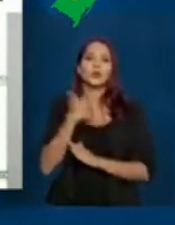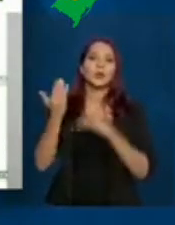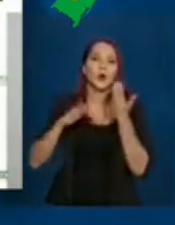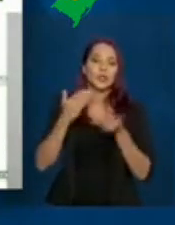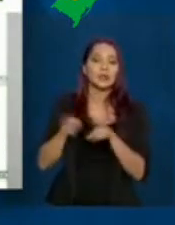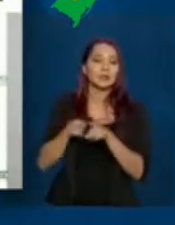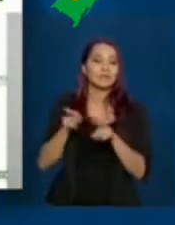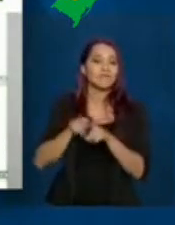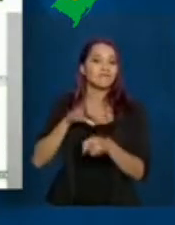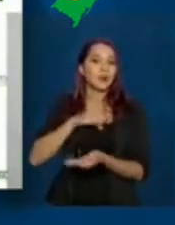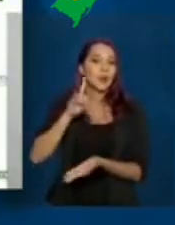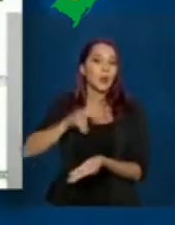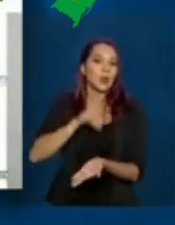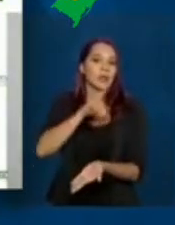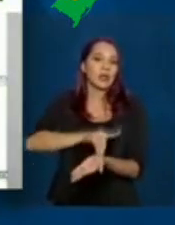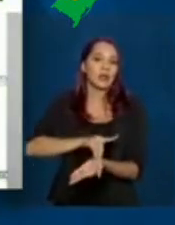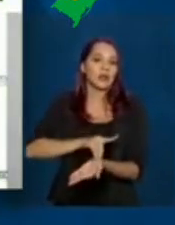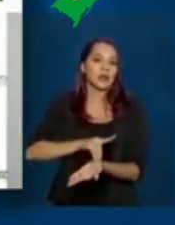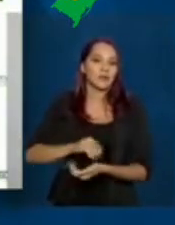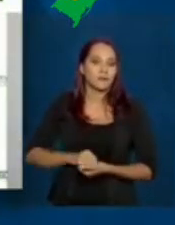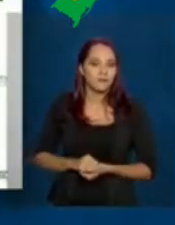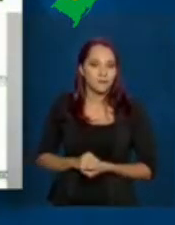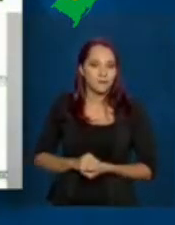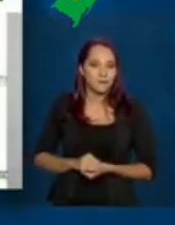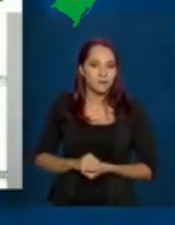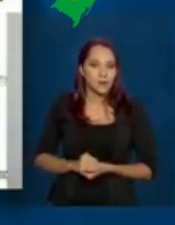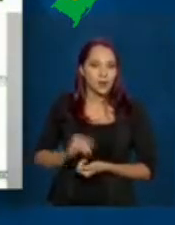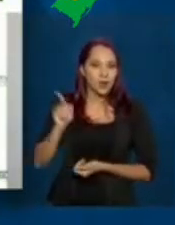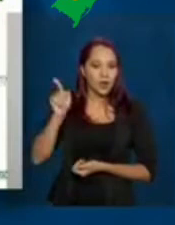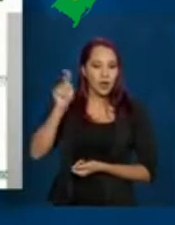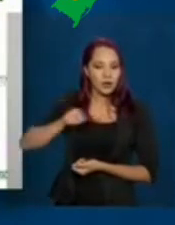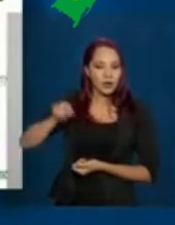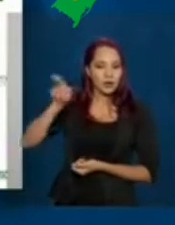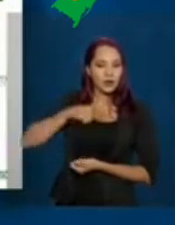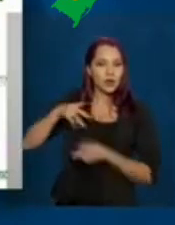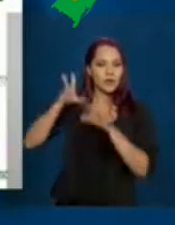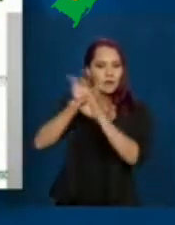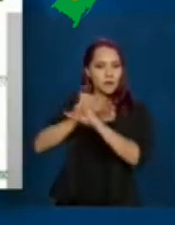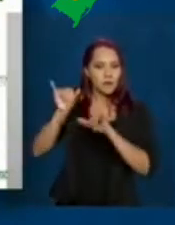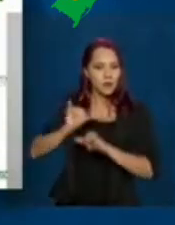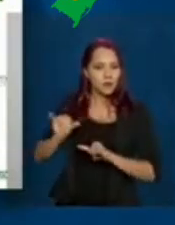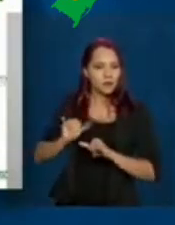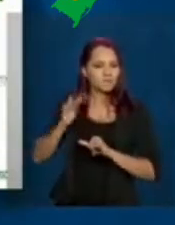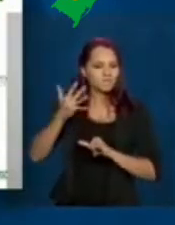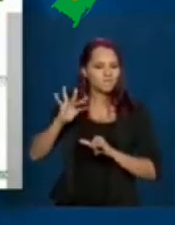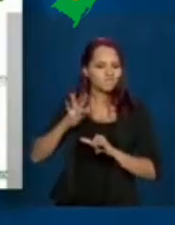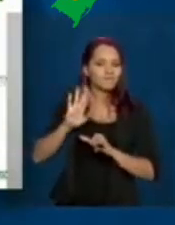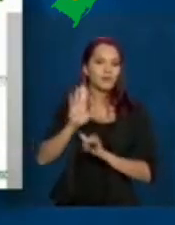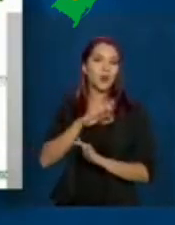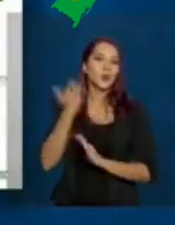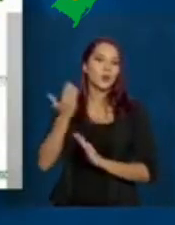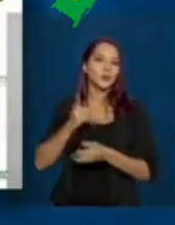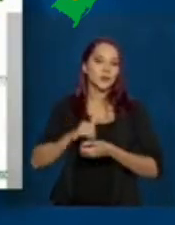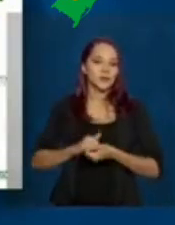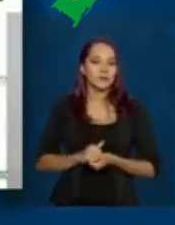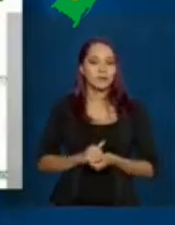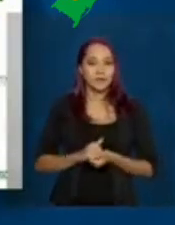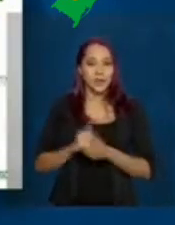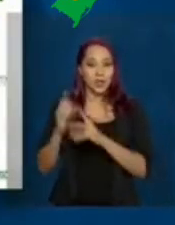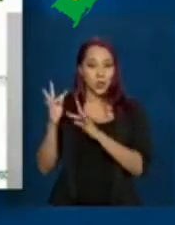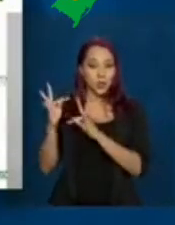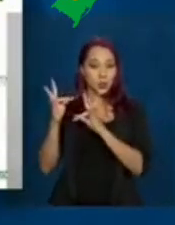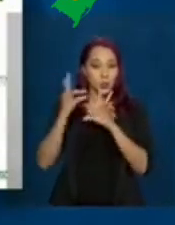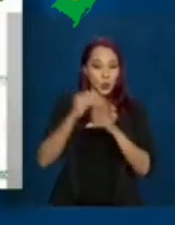dengue. Pode passar. Aqui temos os dados discriminados por óbito. De todos